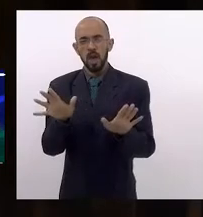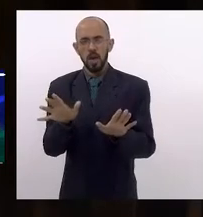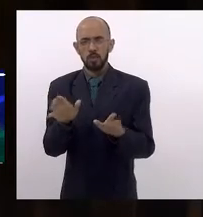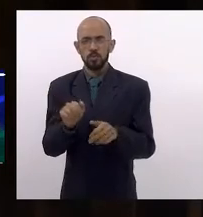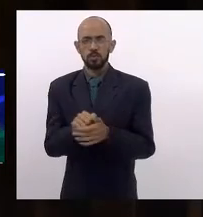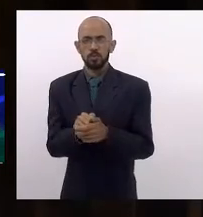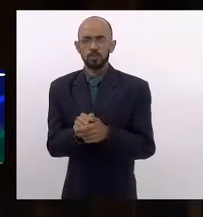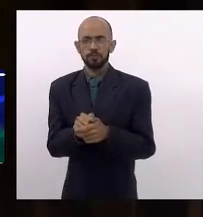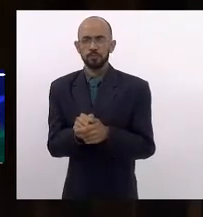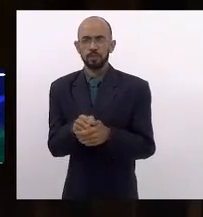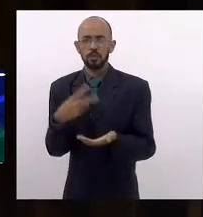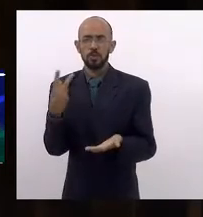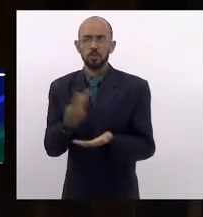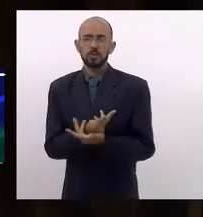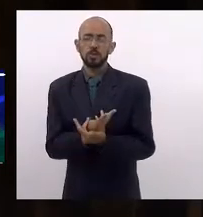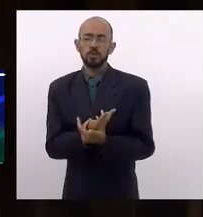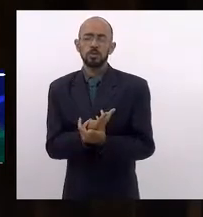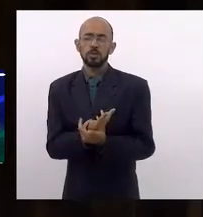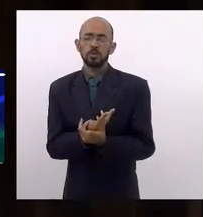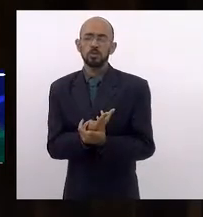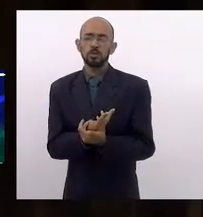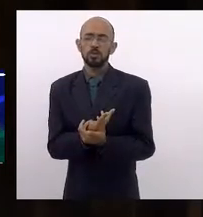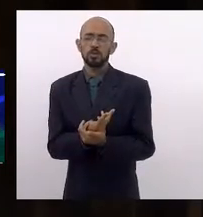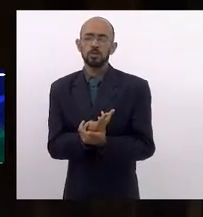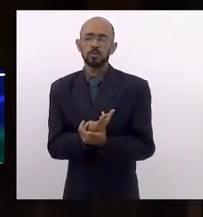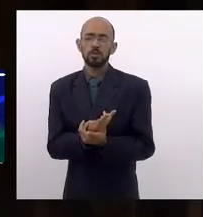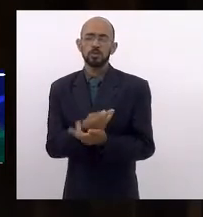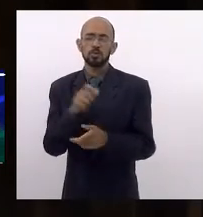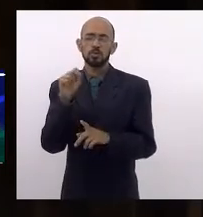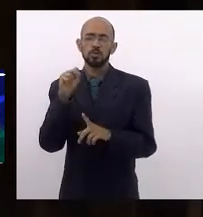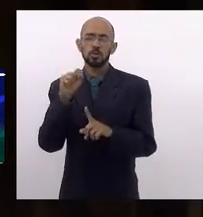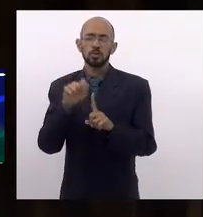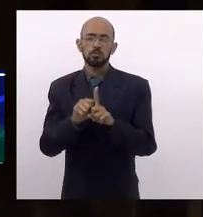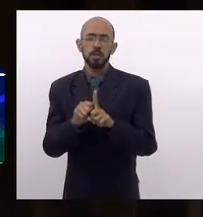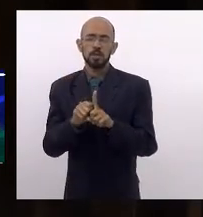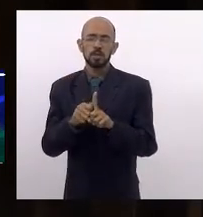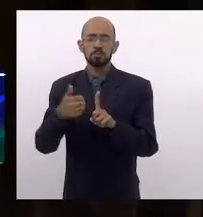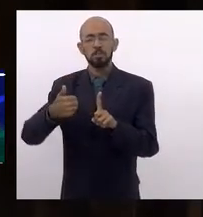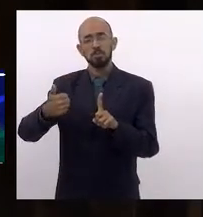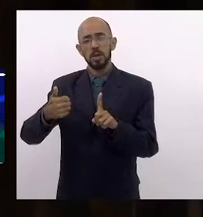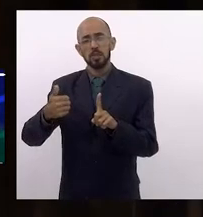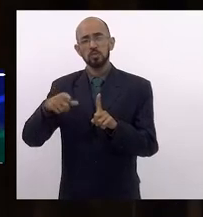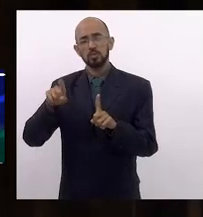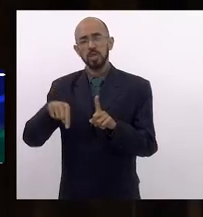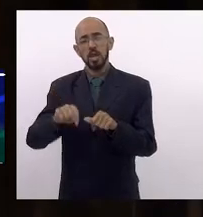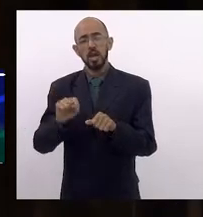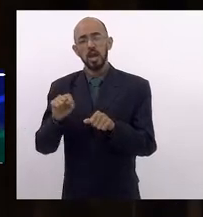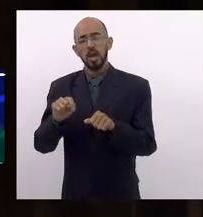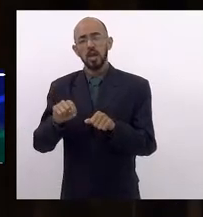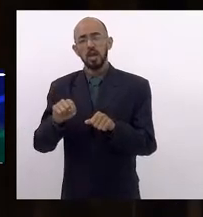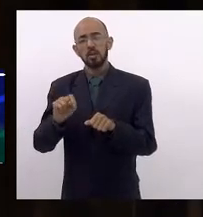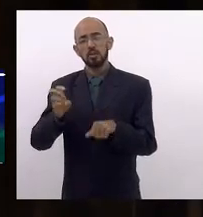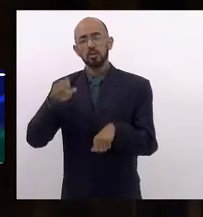claro que isso aconteceu nos 18 primeiros meses que ela ainda do